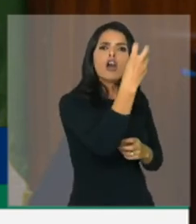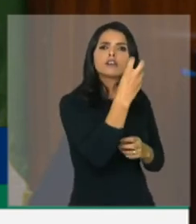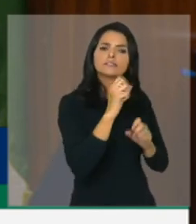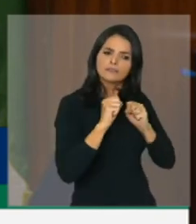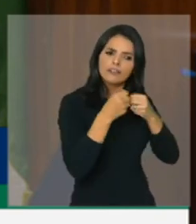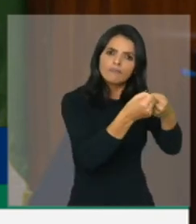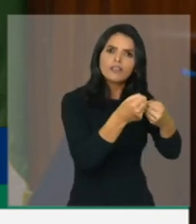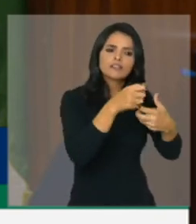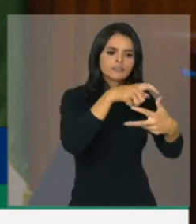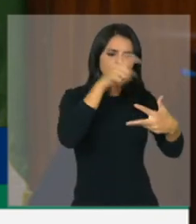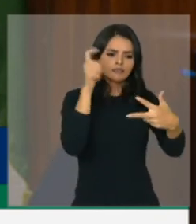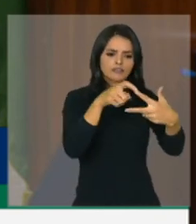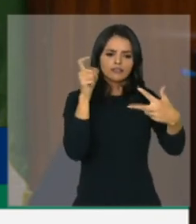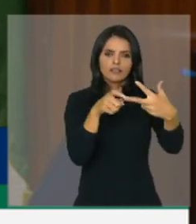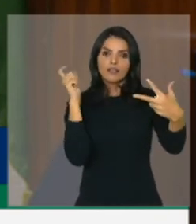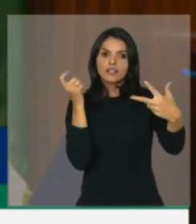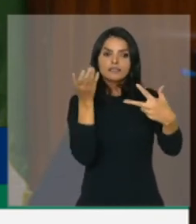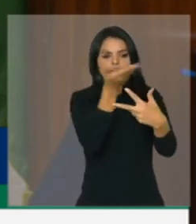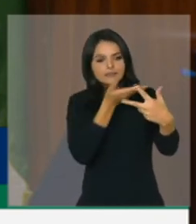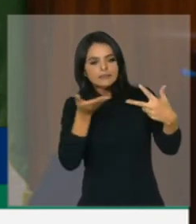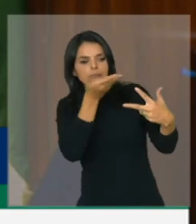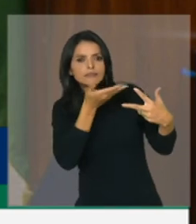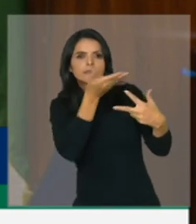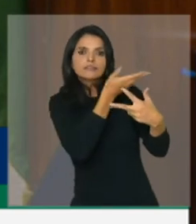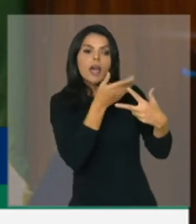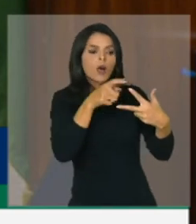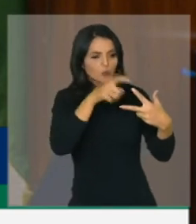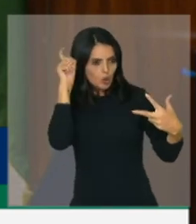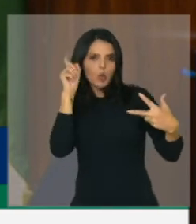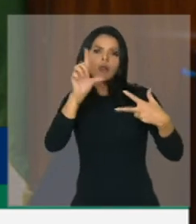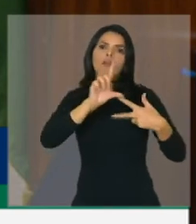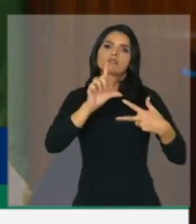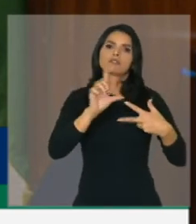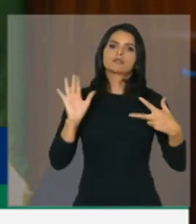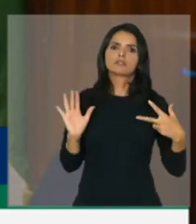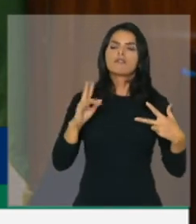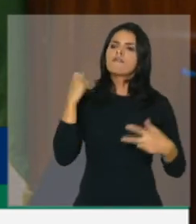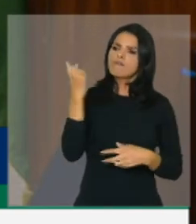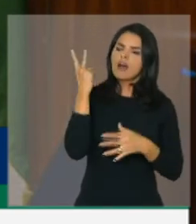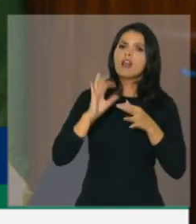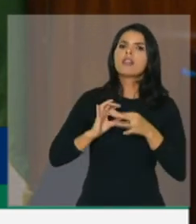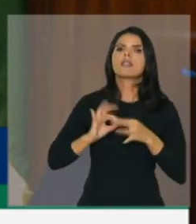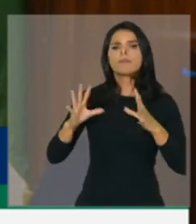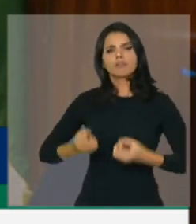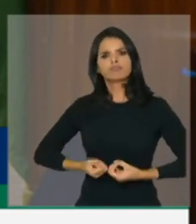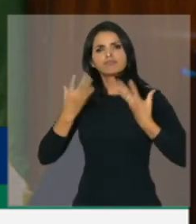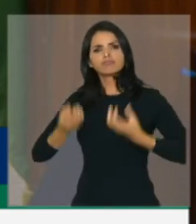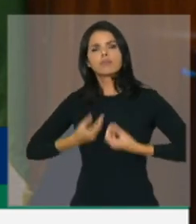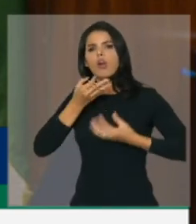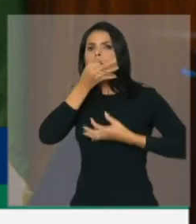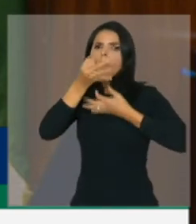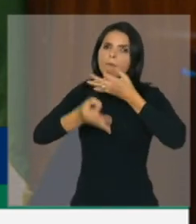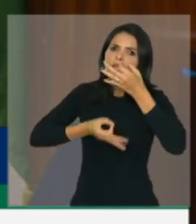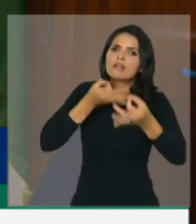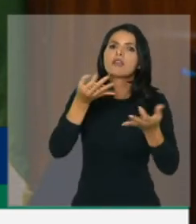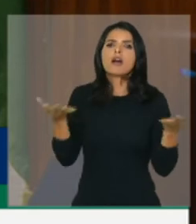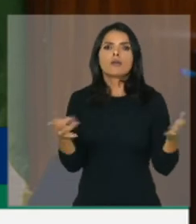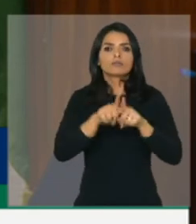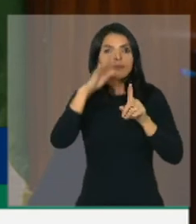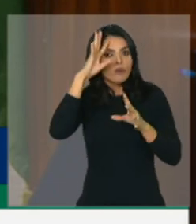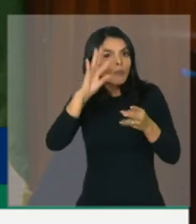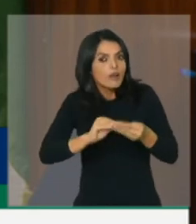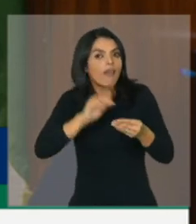poderes e da autonomia do poder legislativo. Valorizamos a liberdade de opinião e compreendemos sua importância para